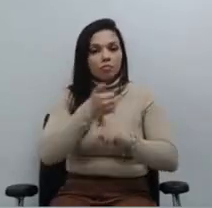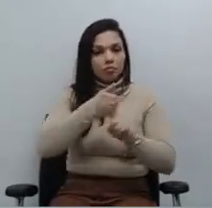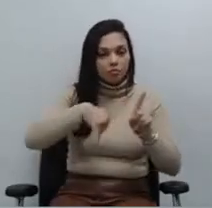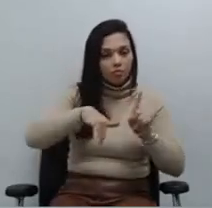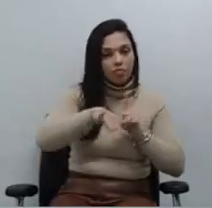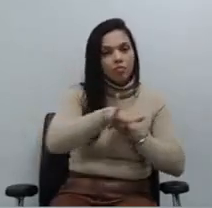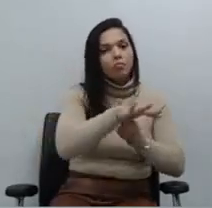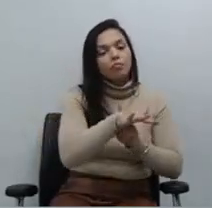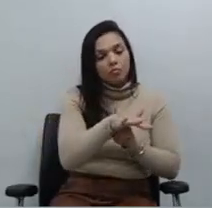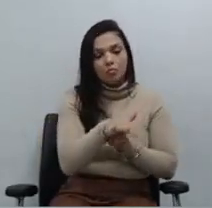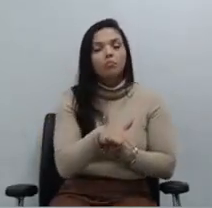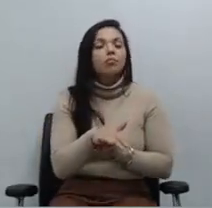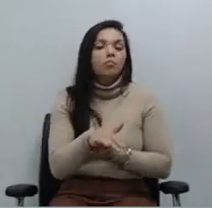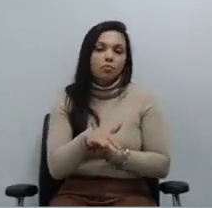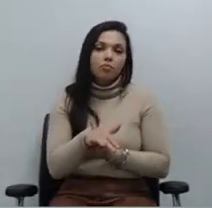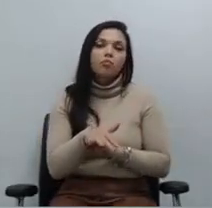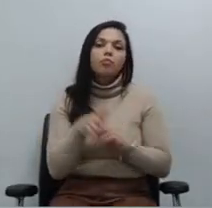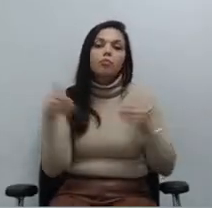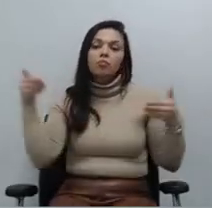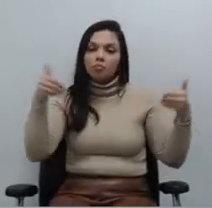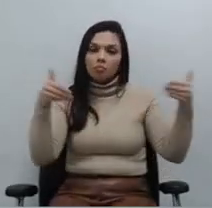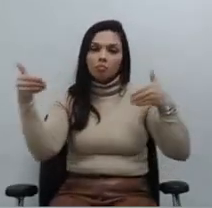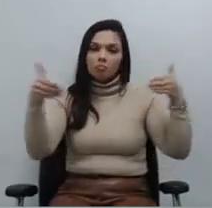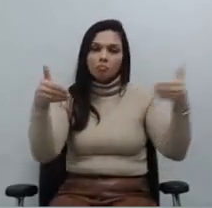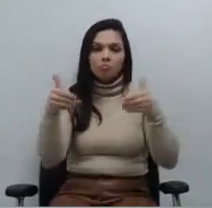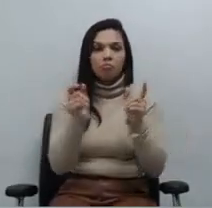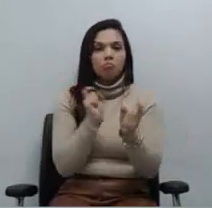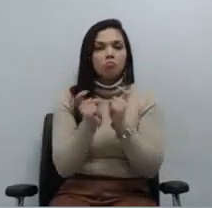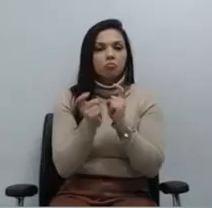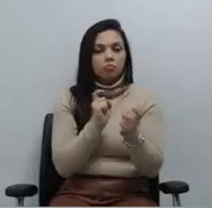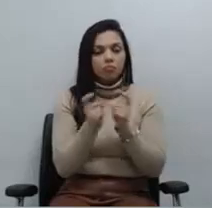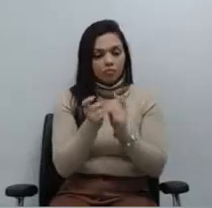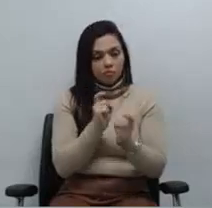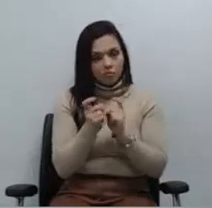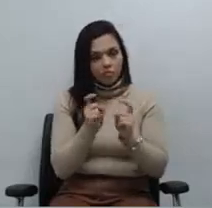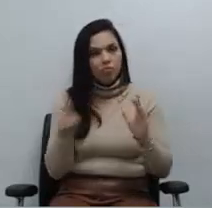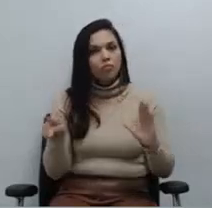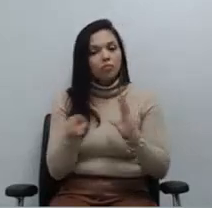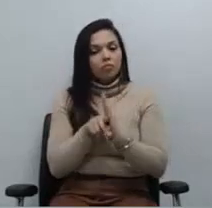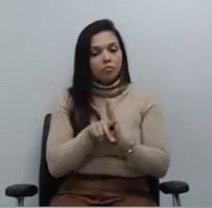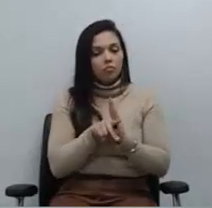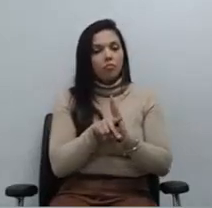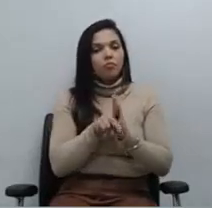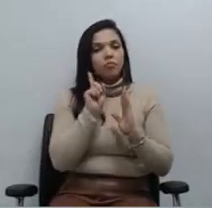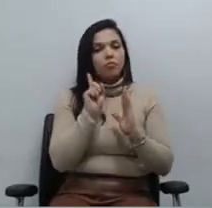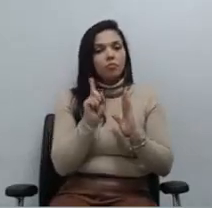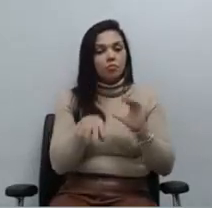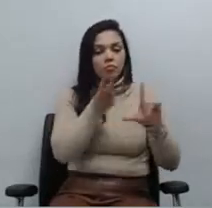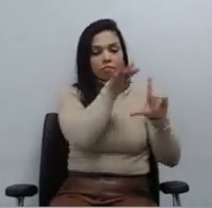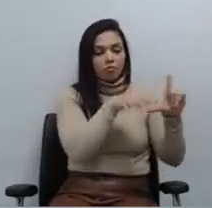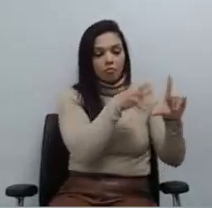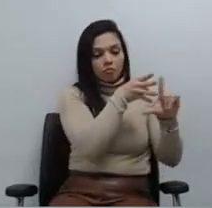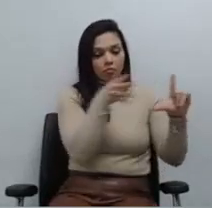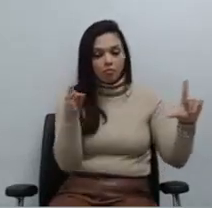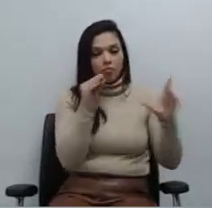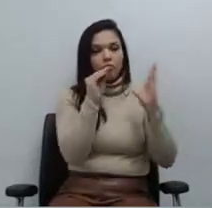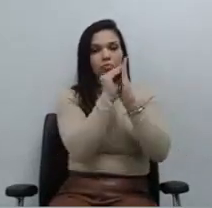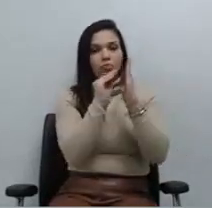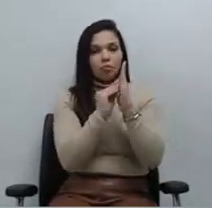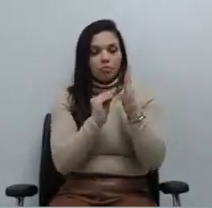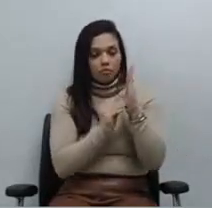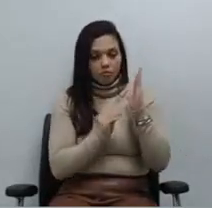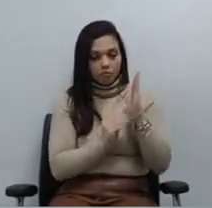Sabrina Nasser, né, foram aí reuniões que fazem parte de um ciclo de reuniões que nós temos, que nós iniciamos,